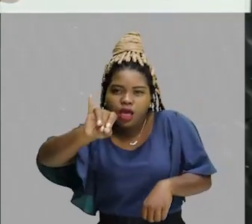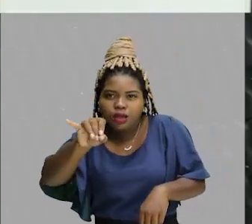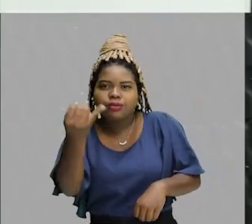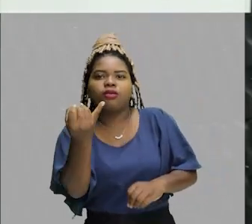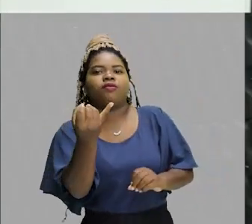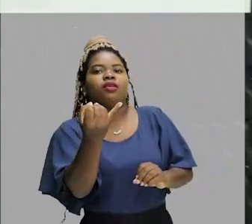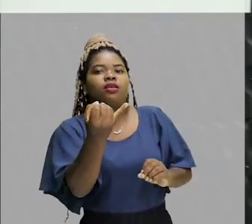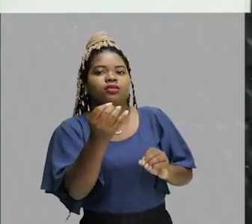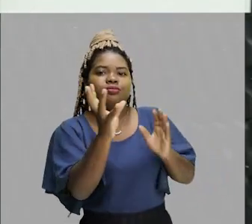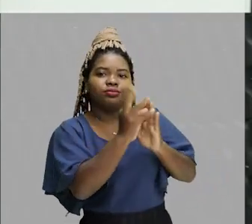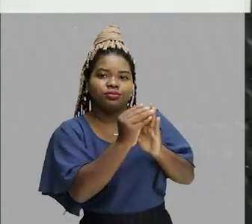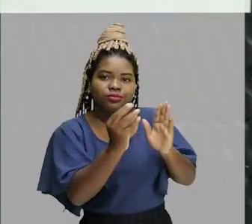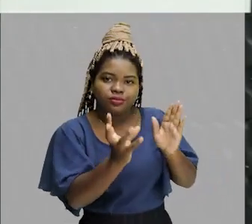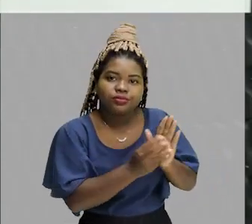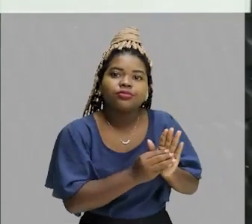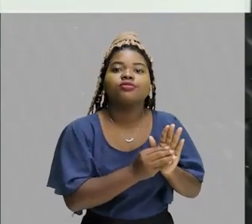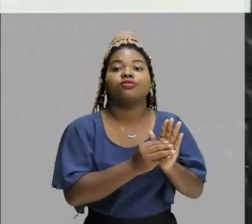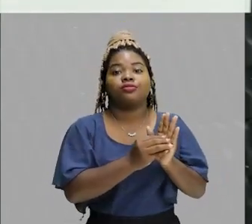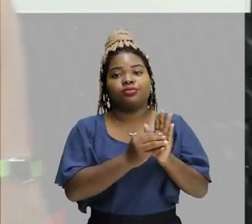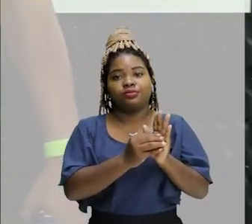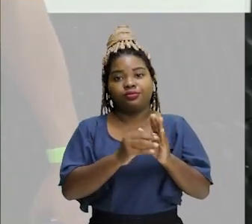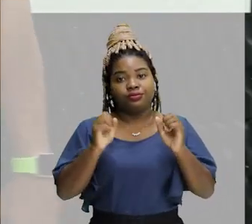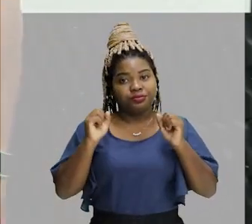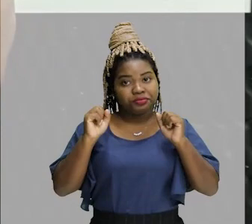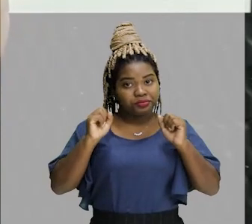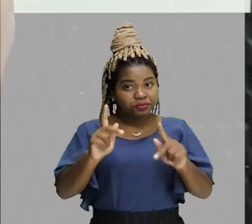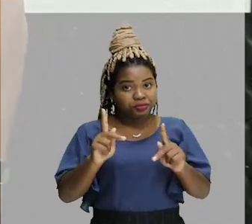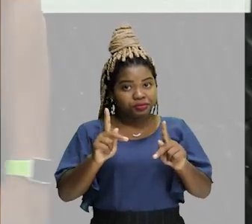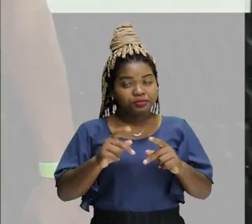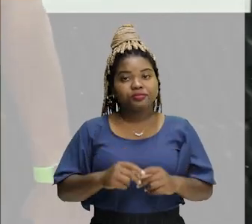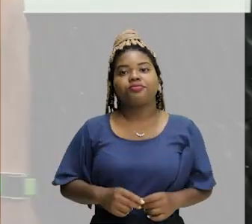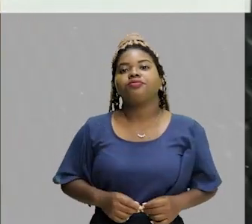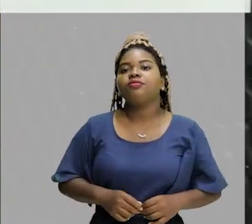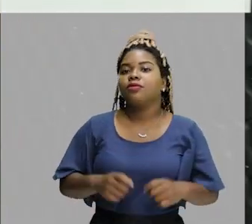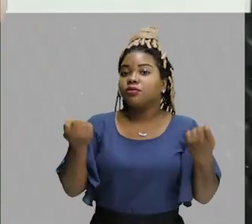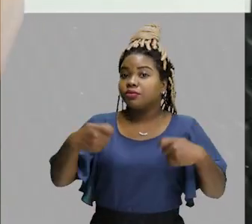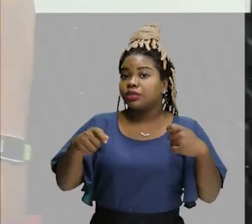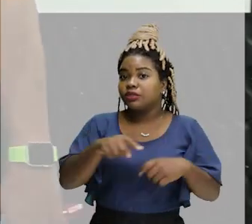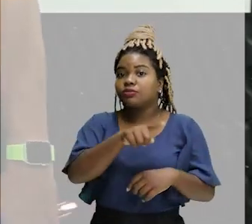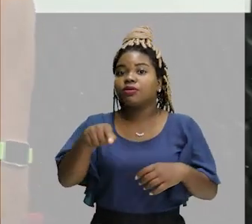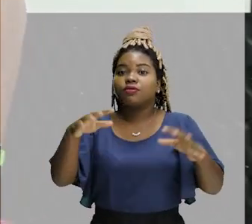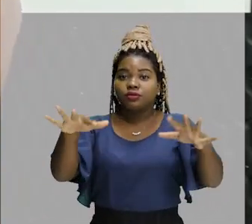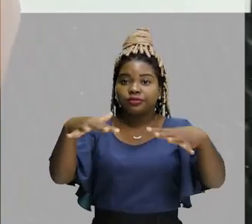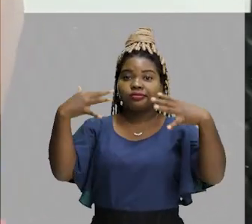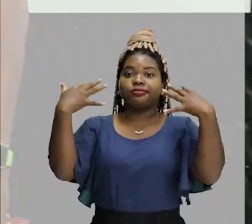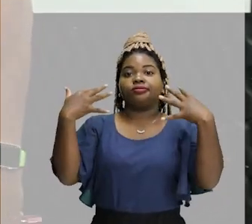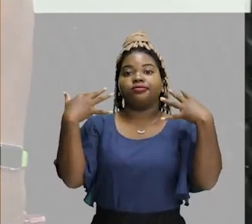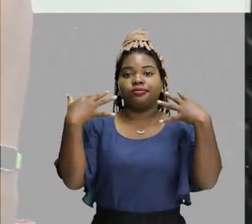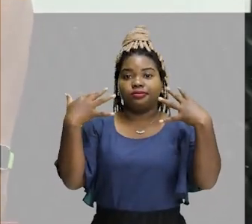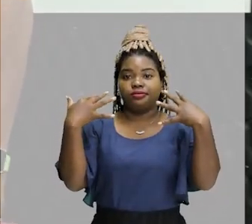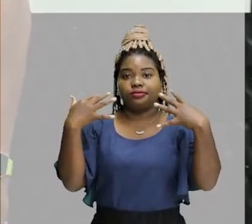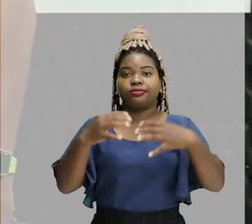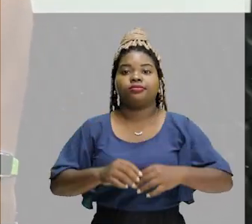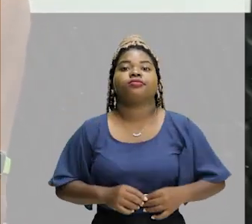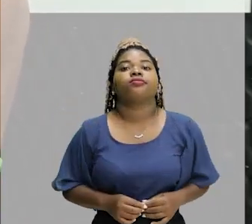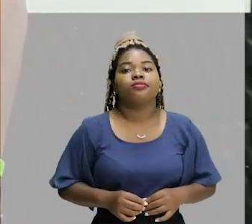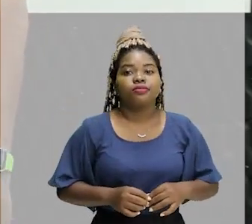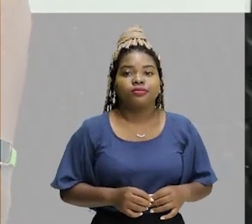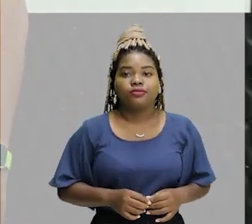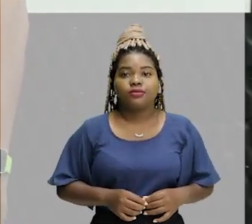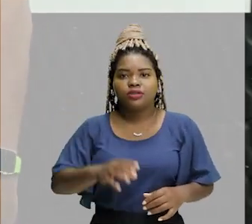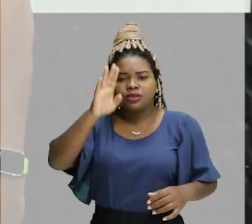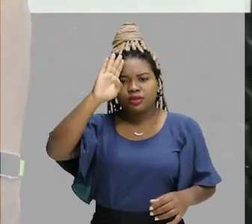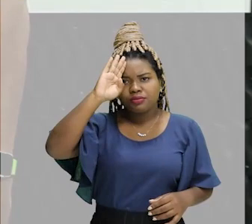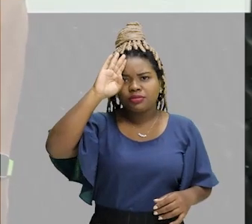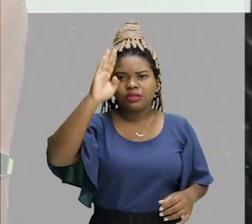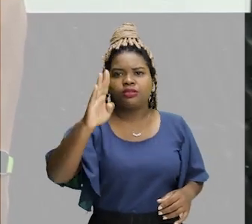em todas as áreas que vocês forem estudar, beleza? Então, eu conto com a tua compreensão e esta compreensão é fundamental que